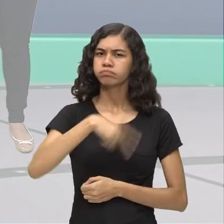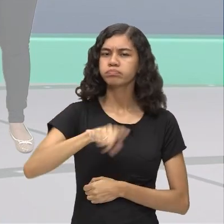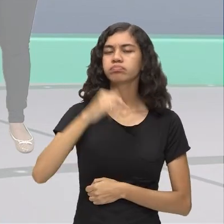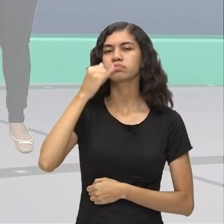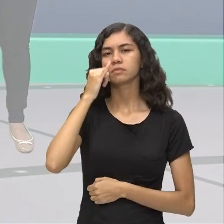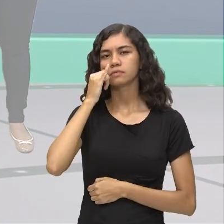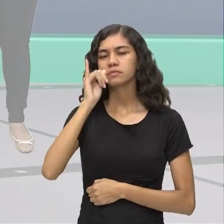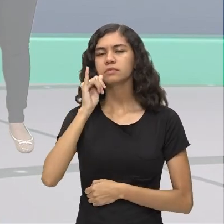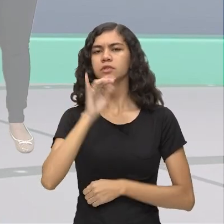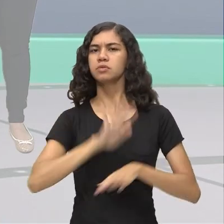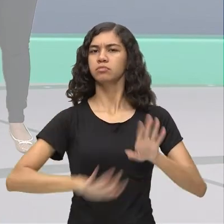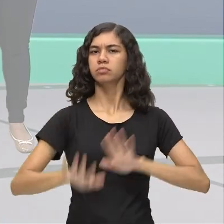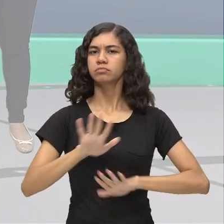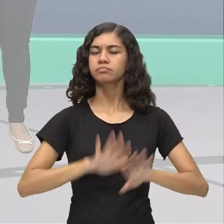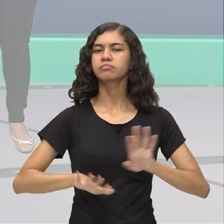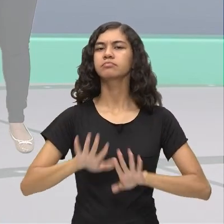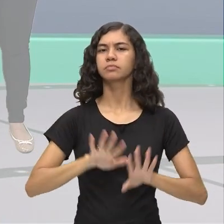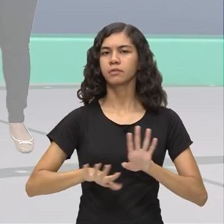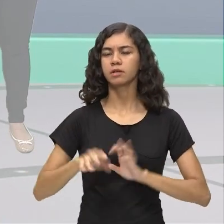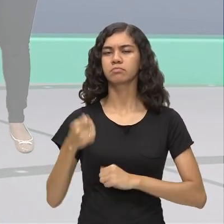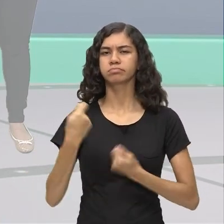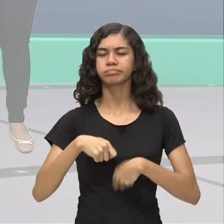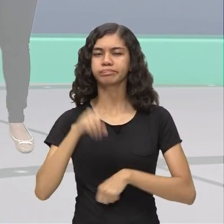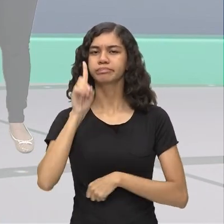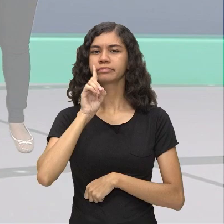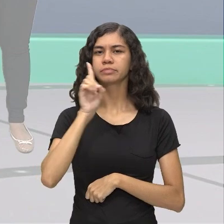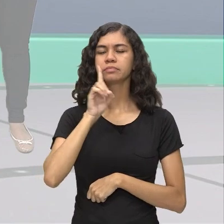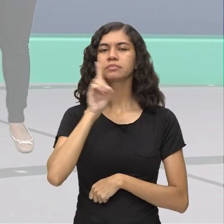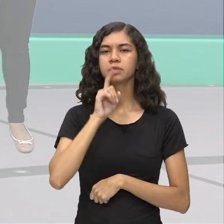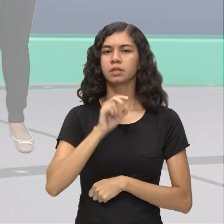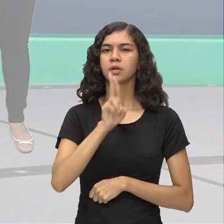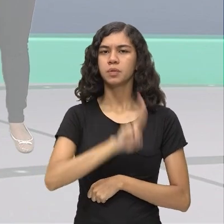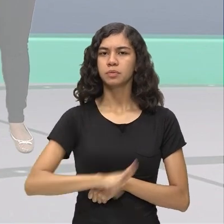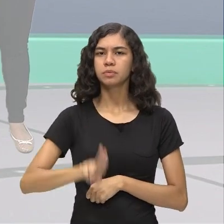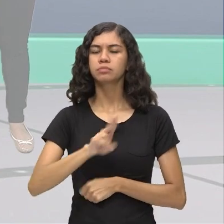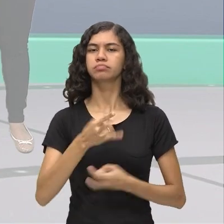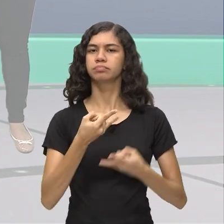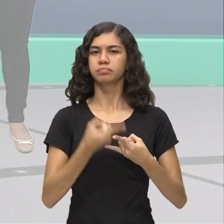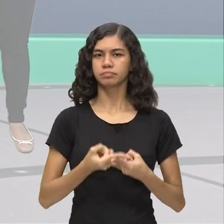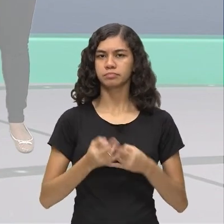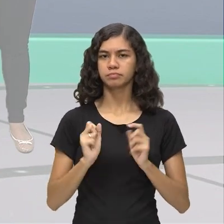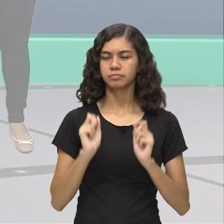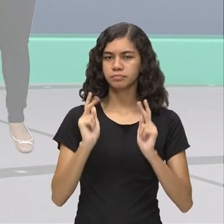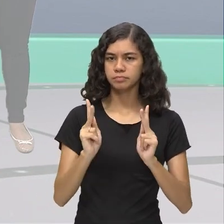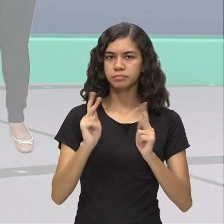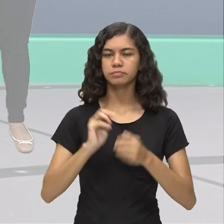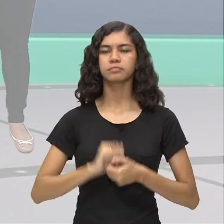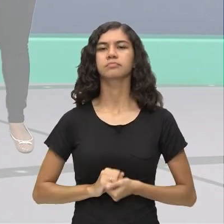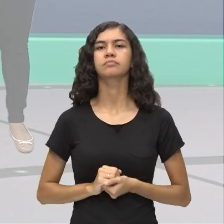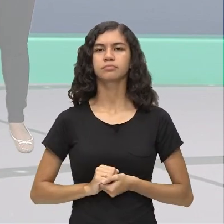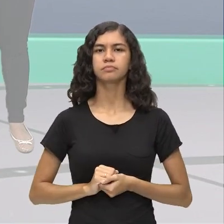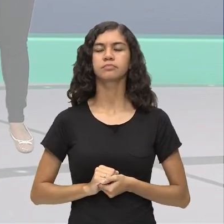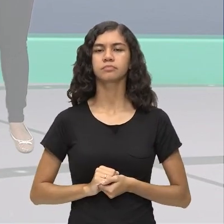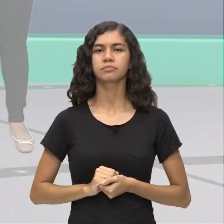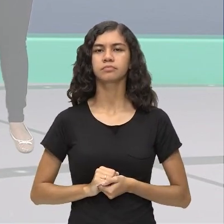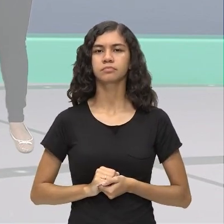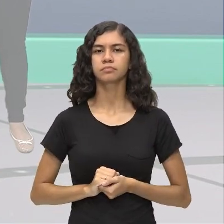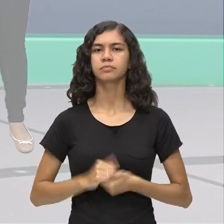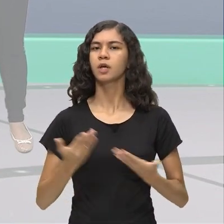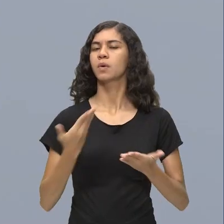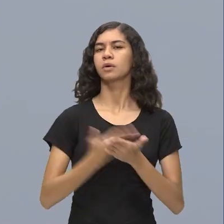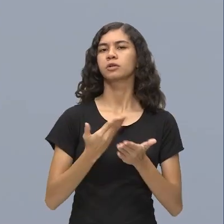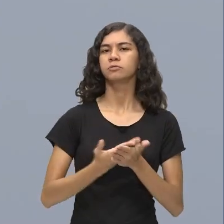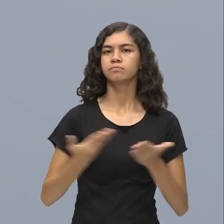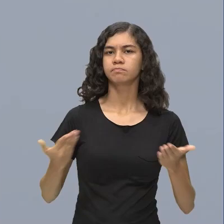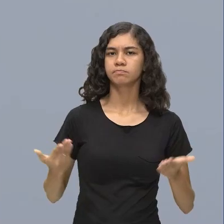cuide, tenha ali sempre os cuidados necessários e use o preservativo, tá certo? Então, essa foi a nossa